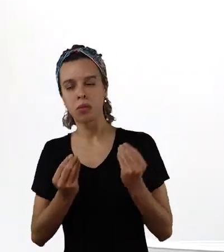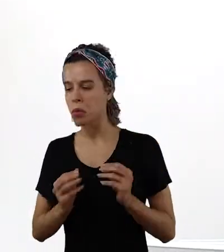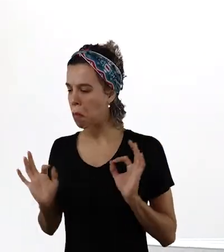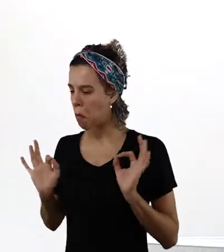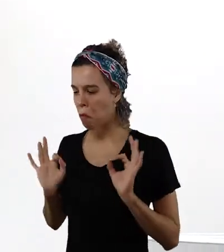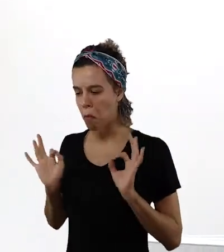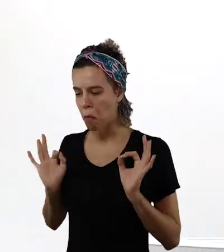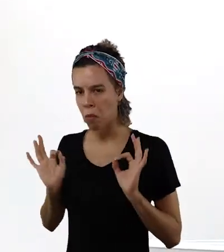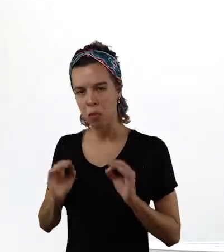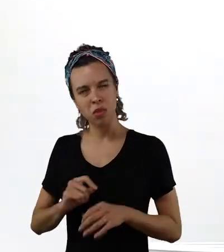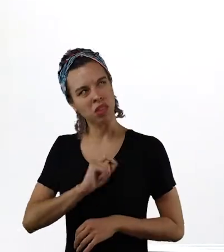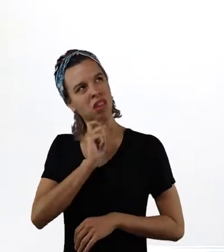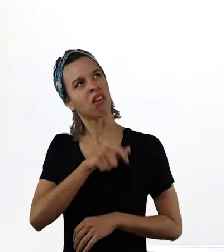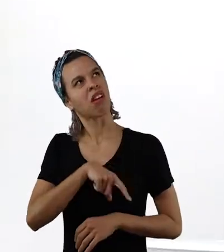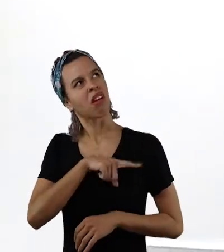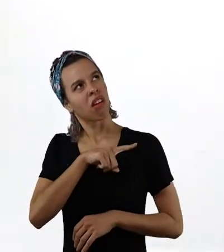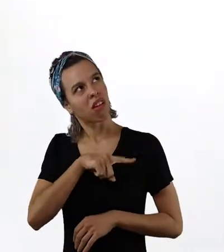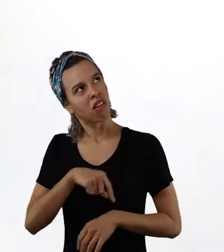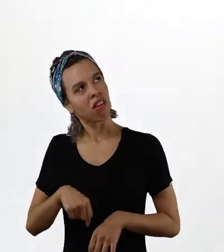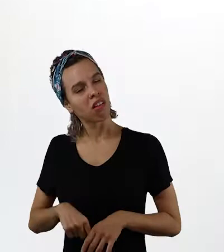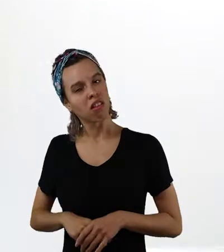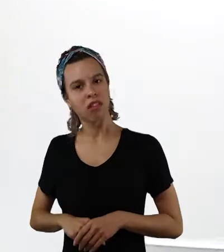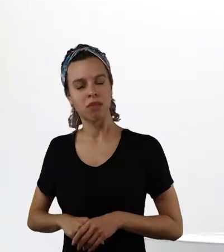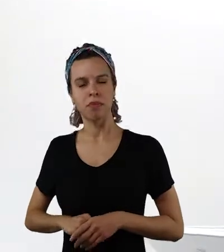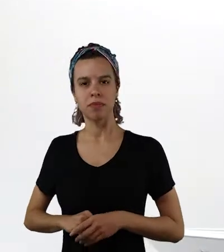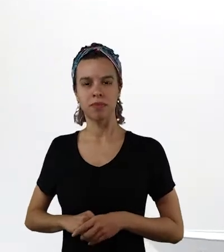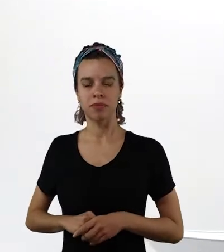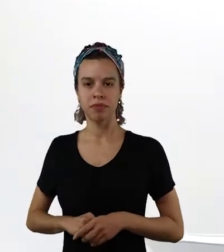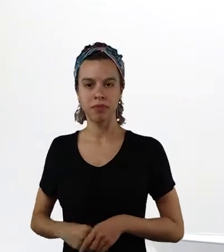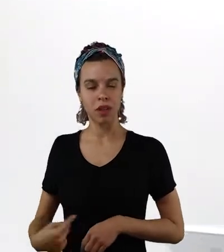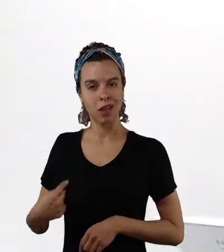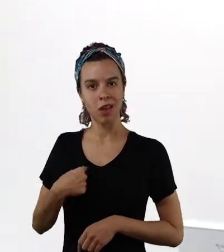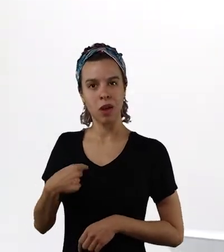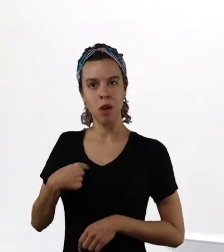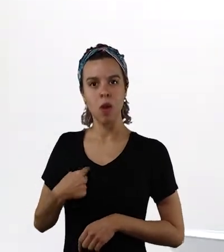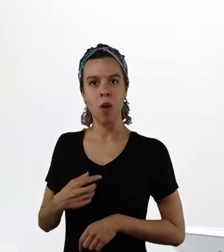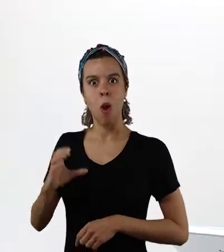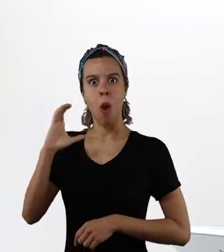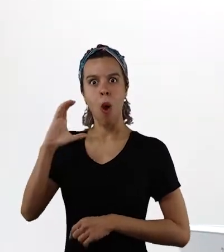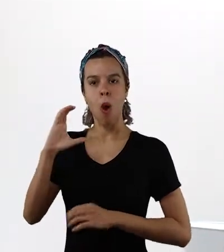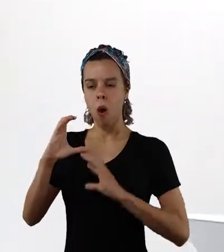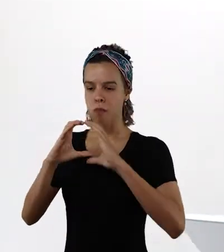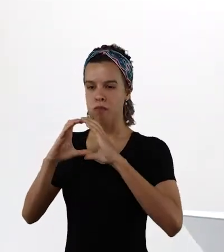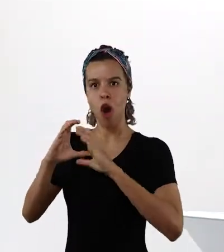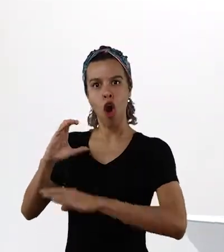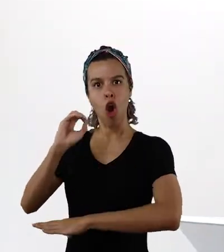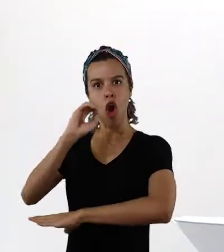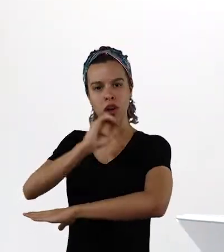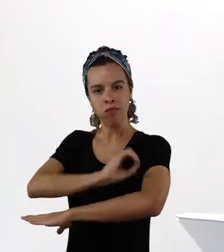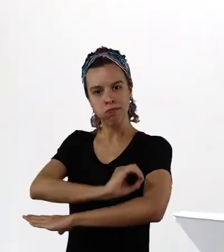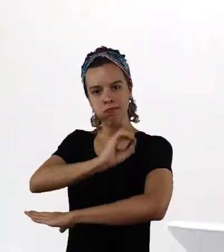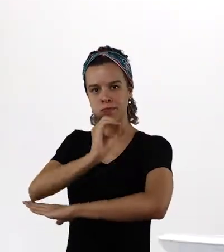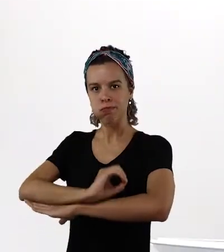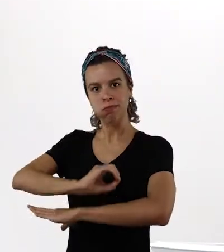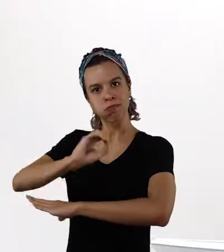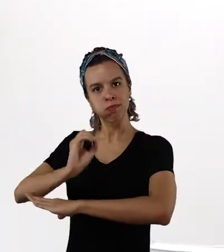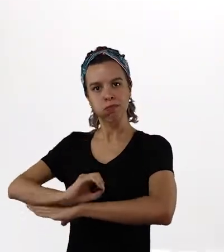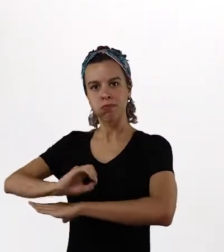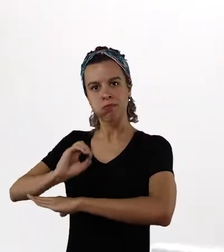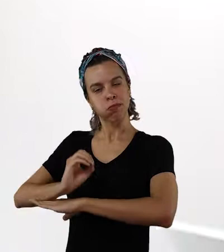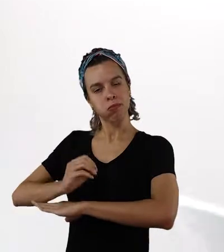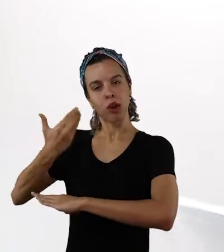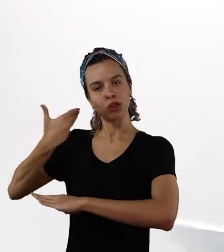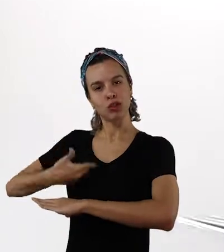Nada. Quem é você? Indagou a parte que falta. Eu sou o grande O, disse